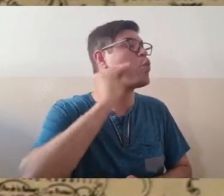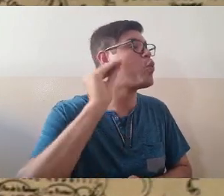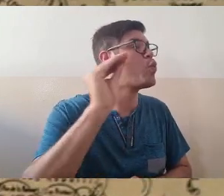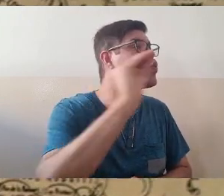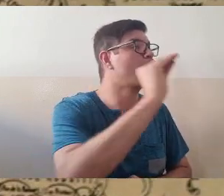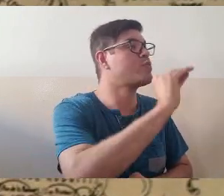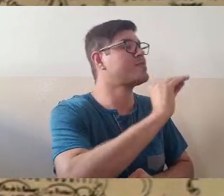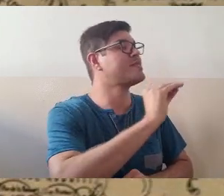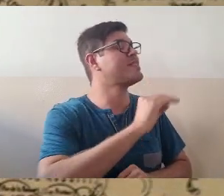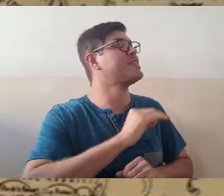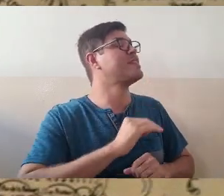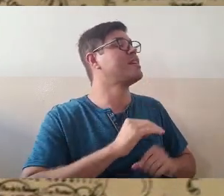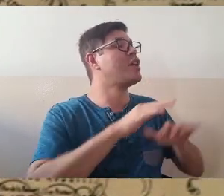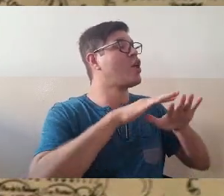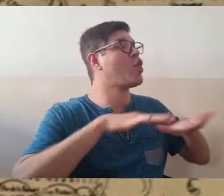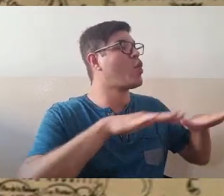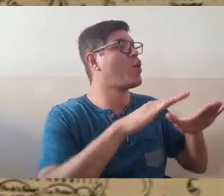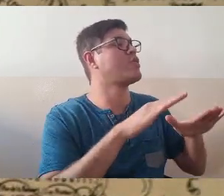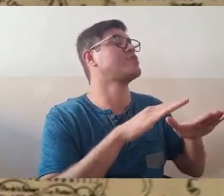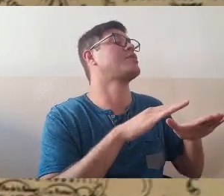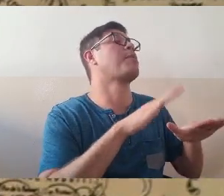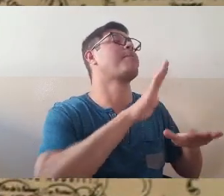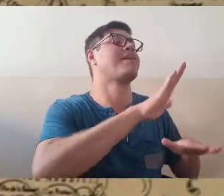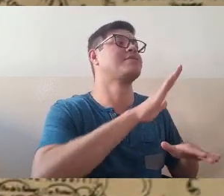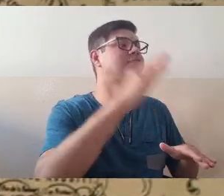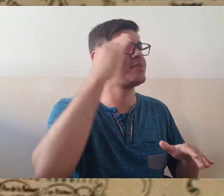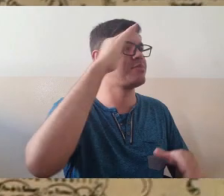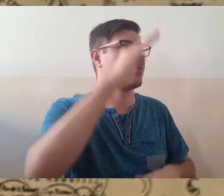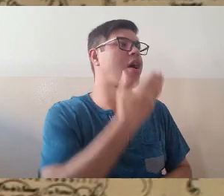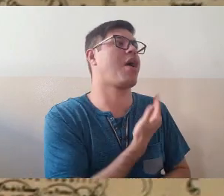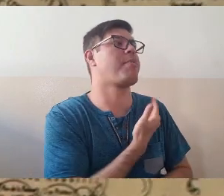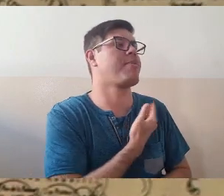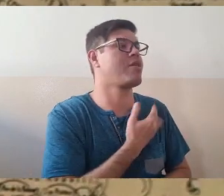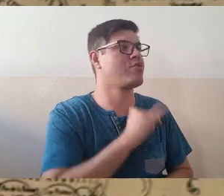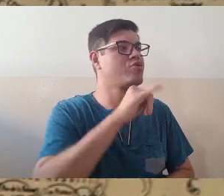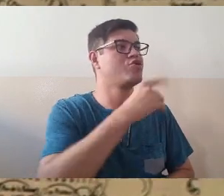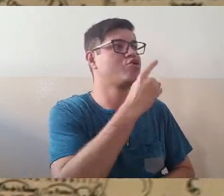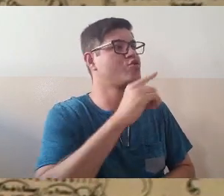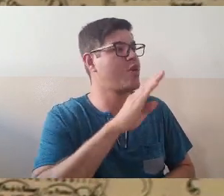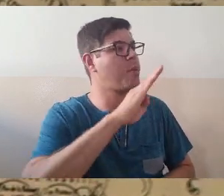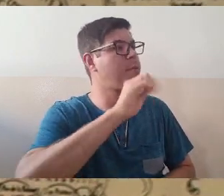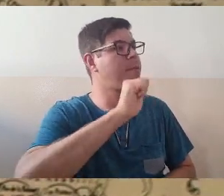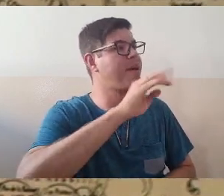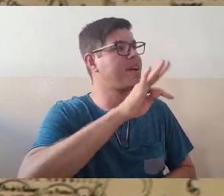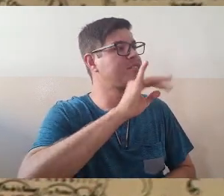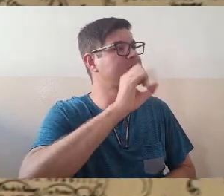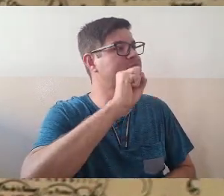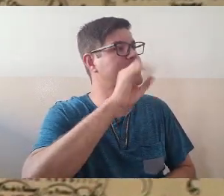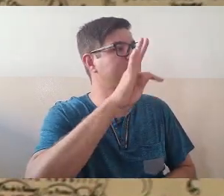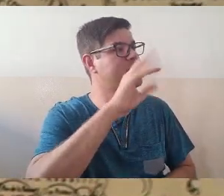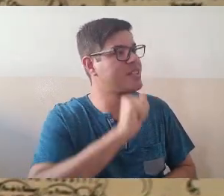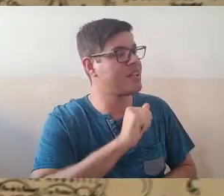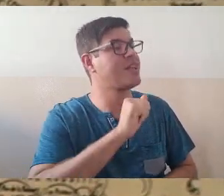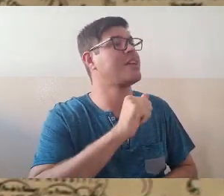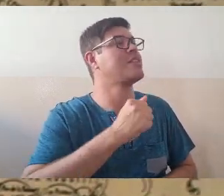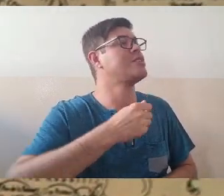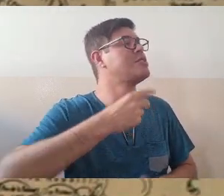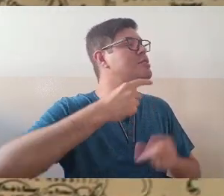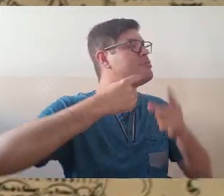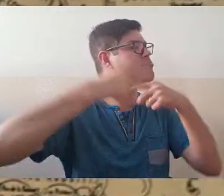coração carinhoso do meu amigo João Batista, também O conhecido Dão. como Dão, né? Amigo de longa data, querido.